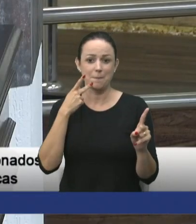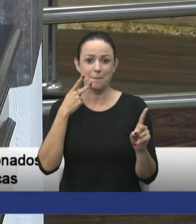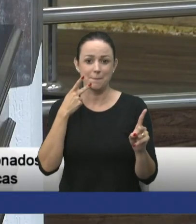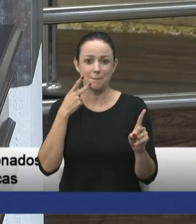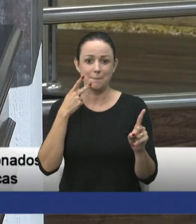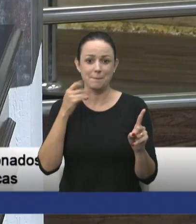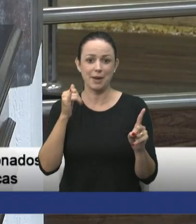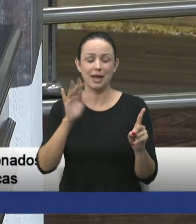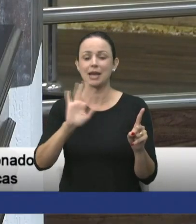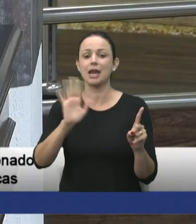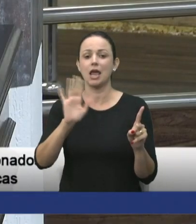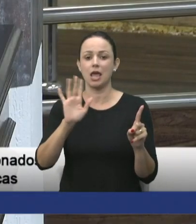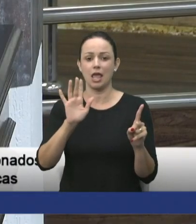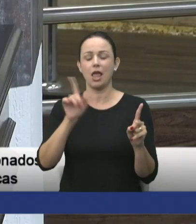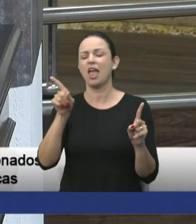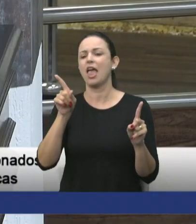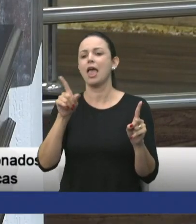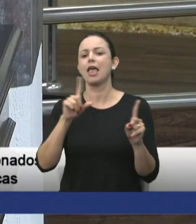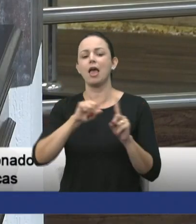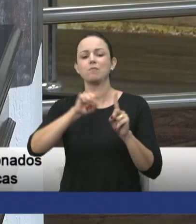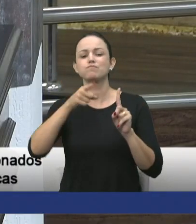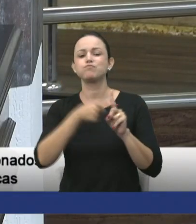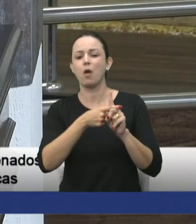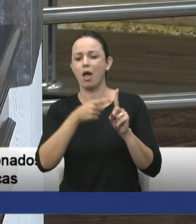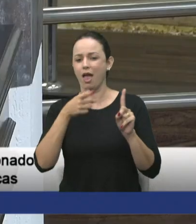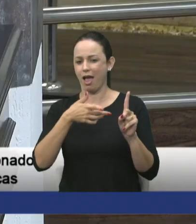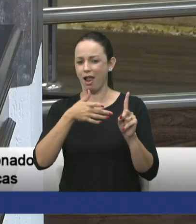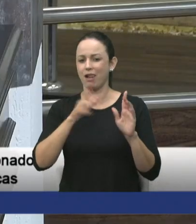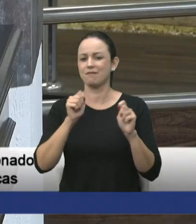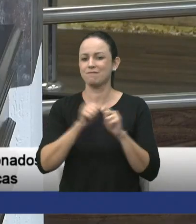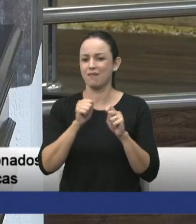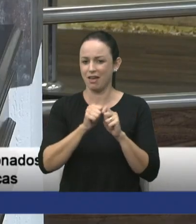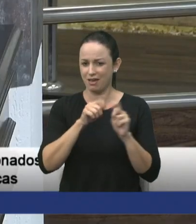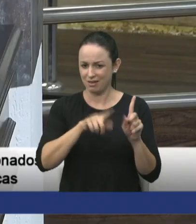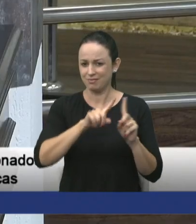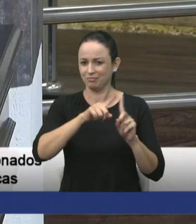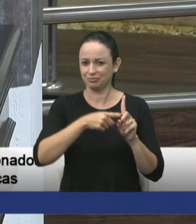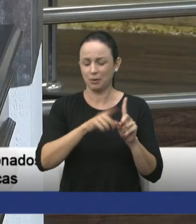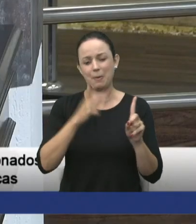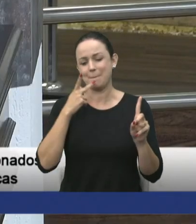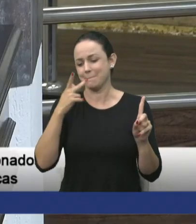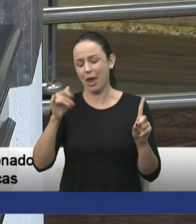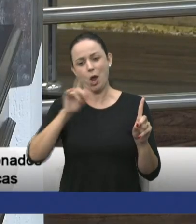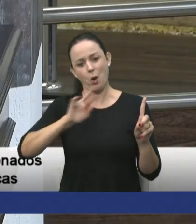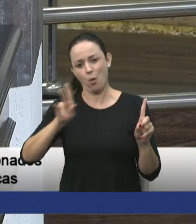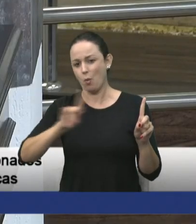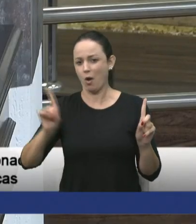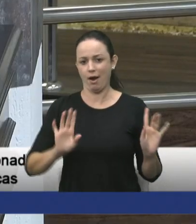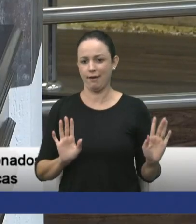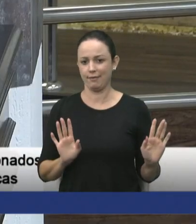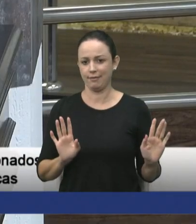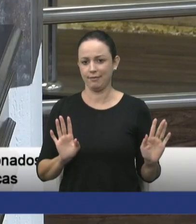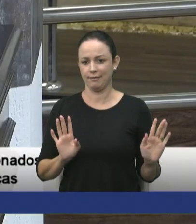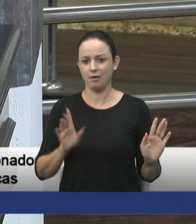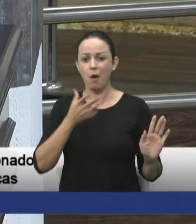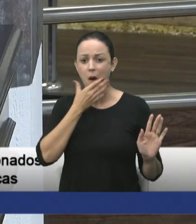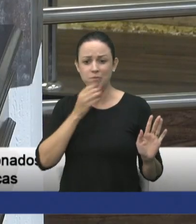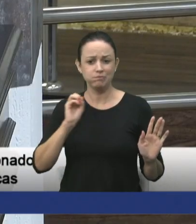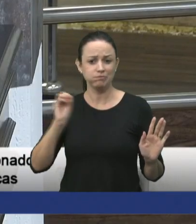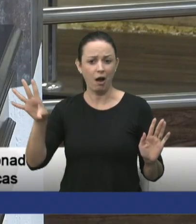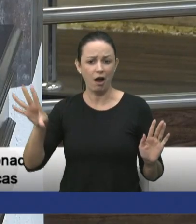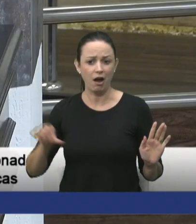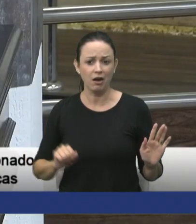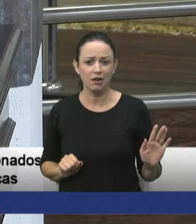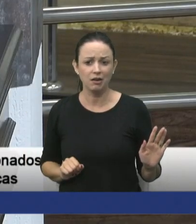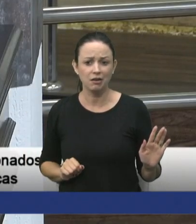não, genitor, procriador. Porque pai não pode ser. Eles vão embora. Eu já